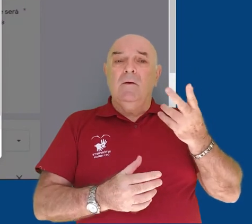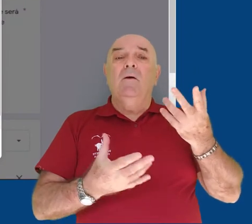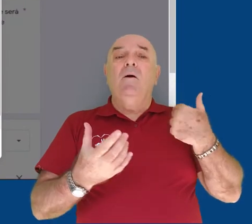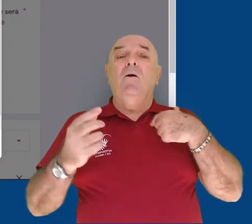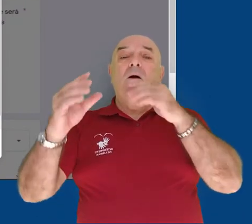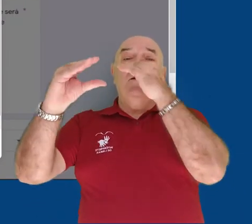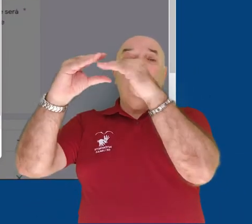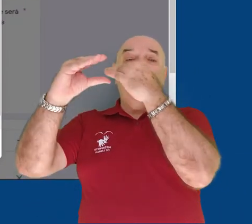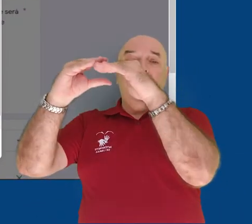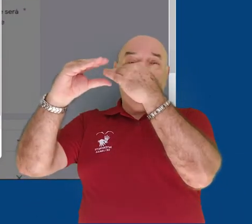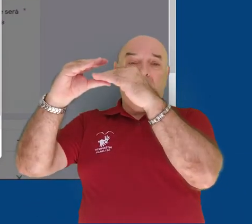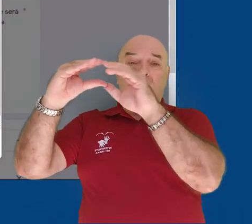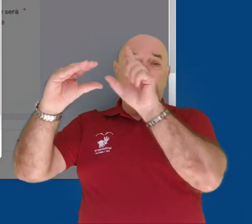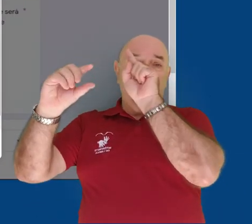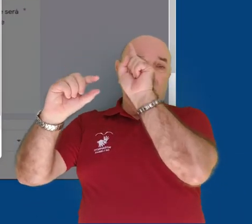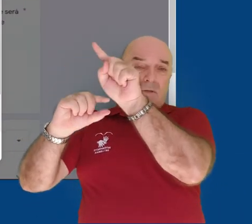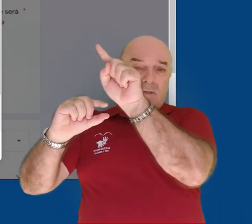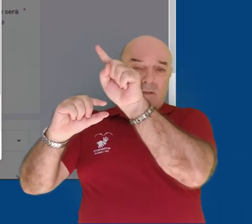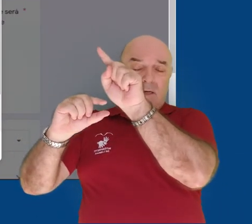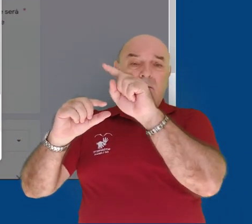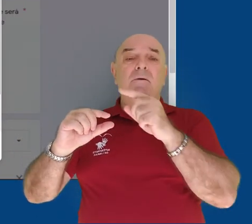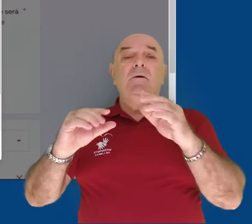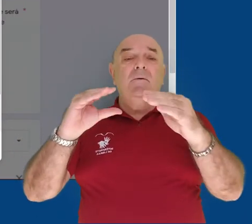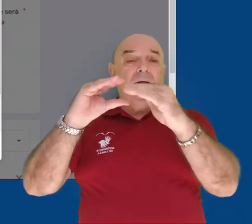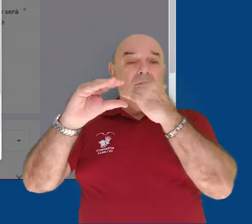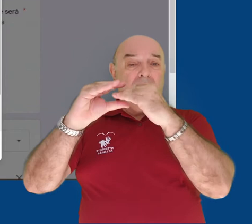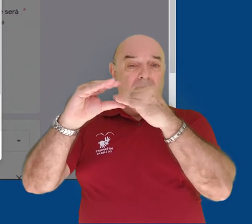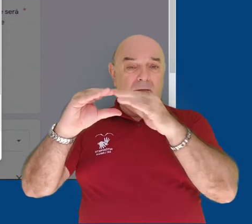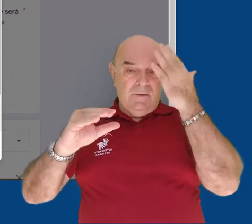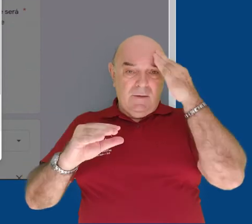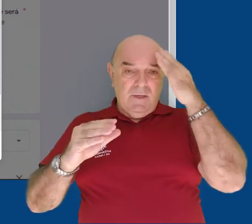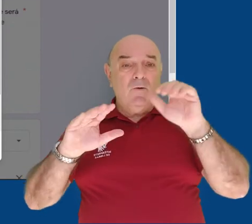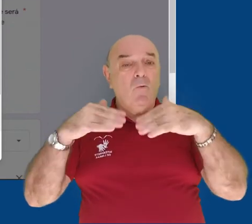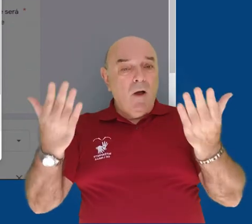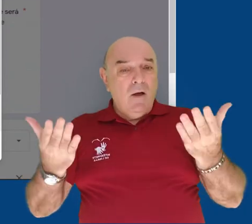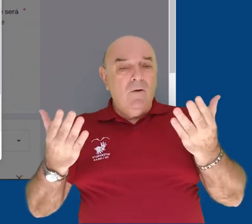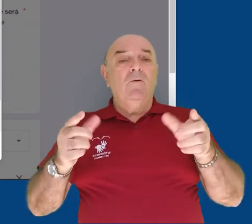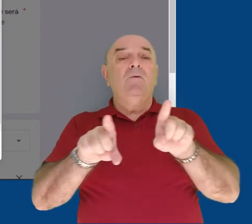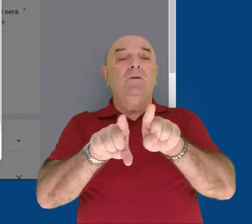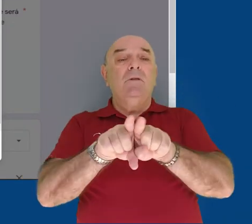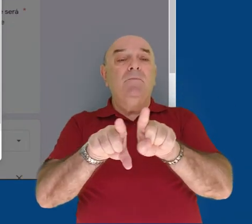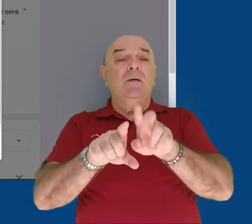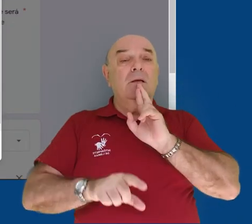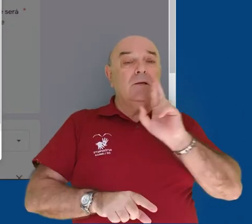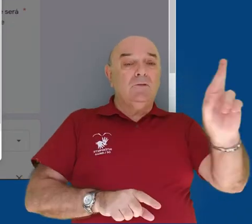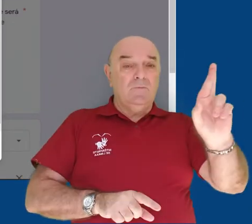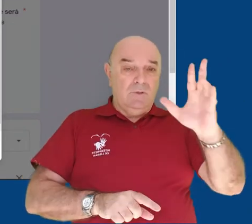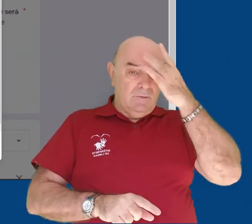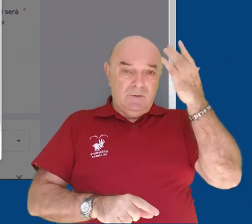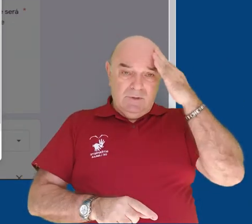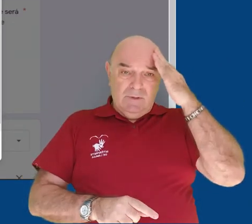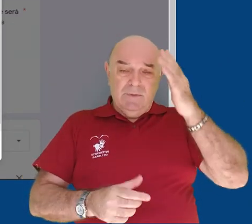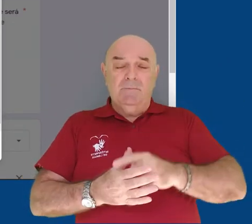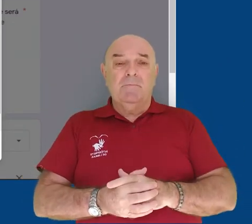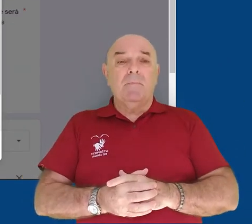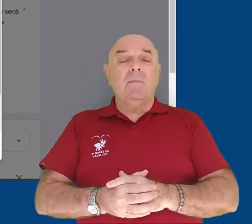colocar sempre para coletar os endereços de e-mail e para que os participantes sempre recebi um recibo de resposta vamos limitar a uma resposta por